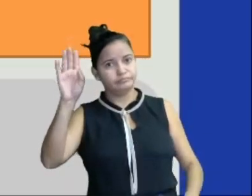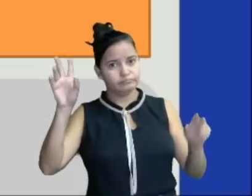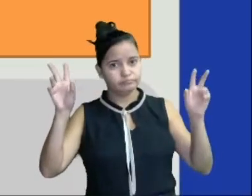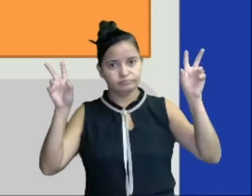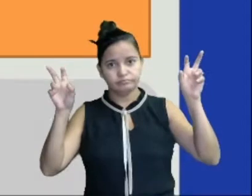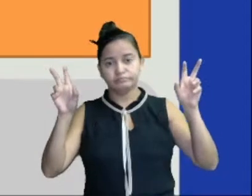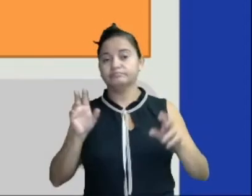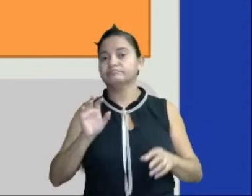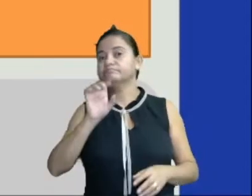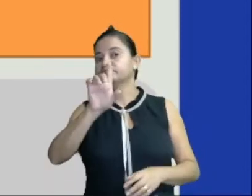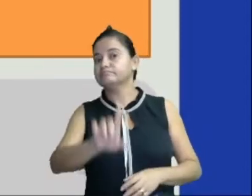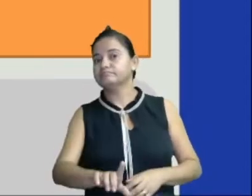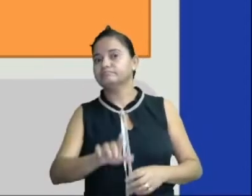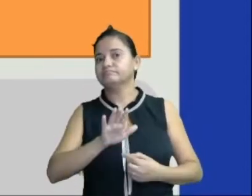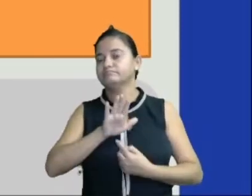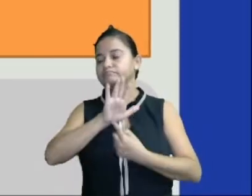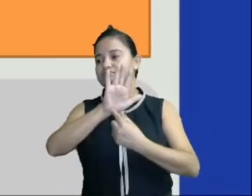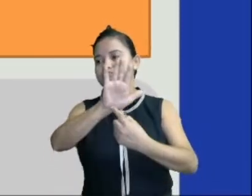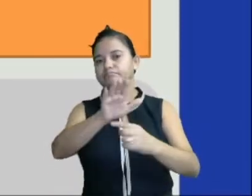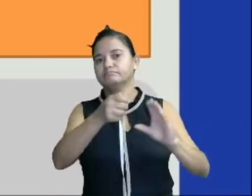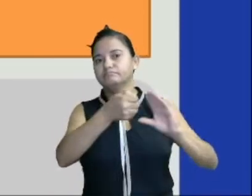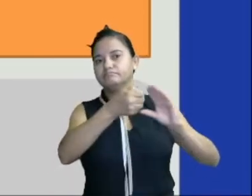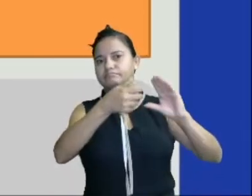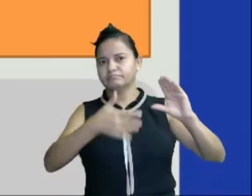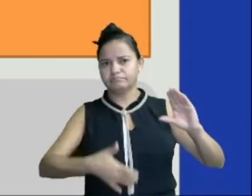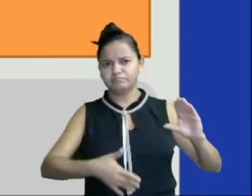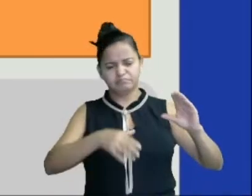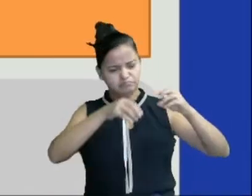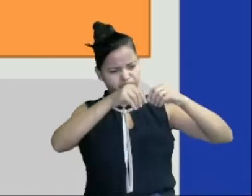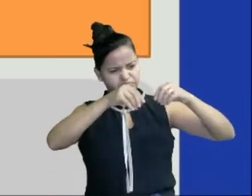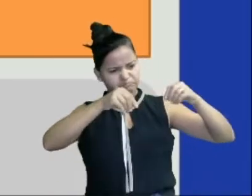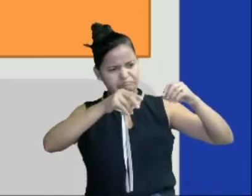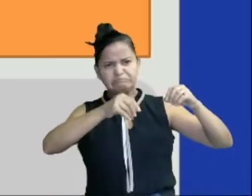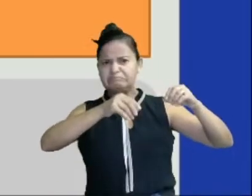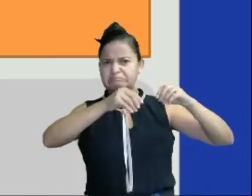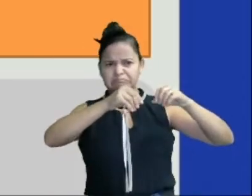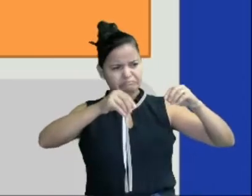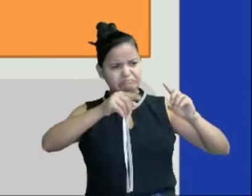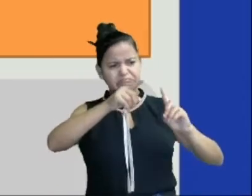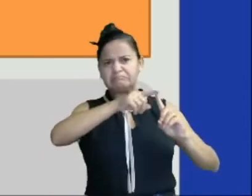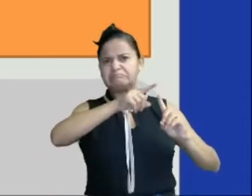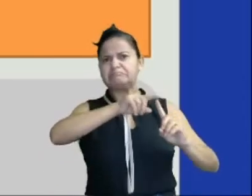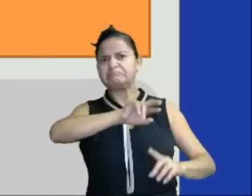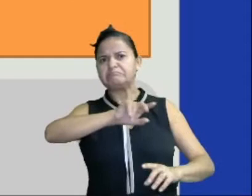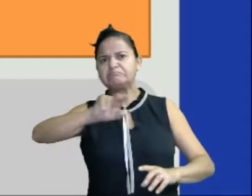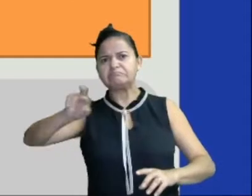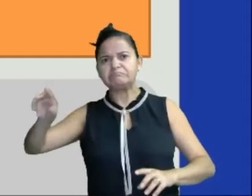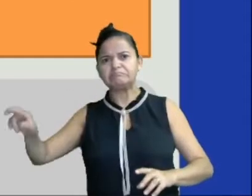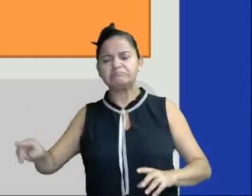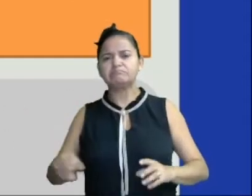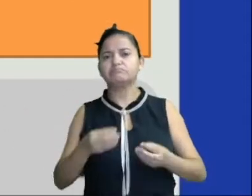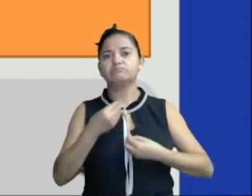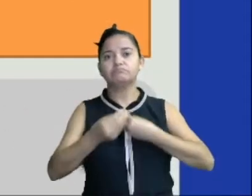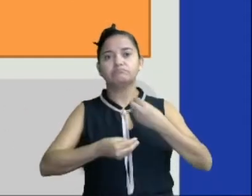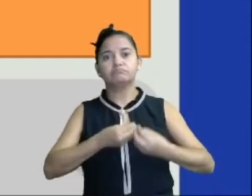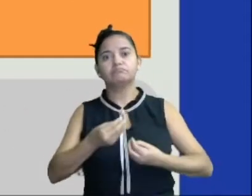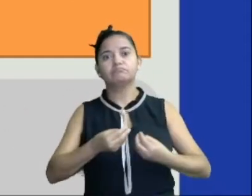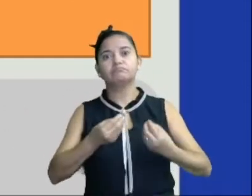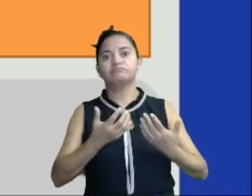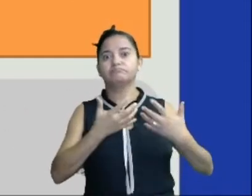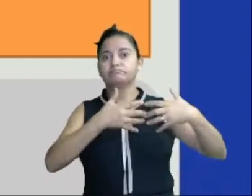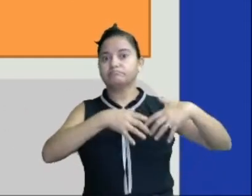nossa aula é apresentar as características do solo e os fatores naturais e antrópicos que levam